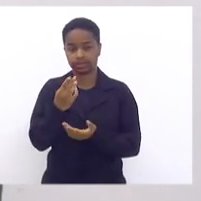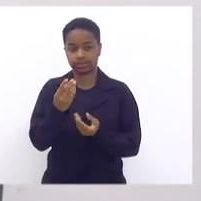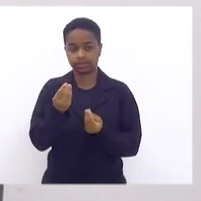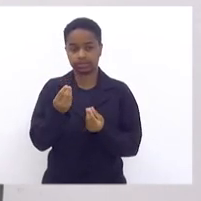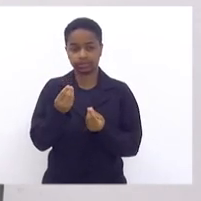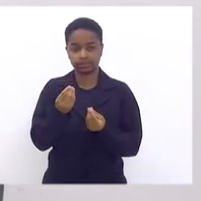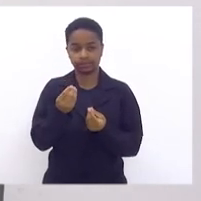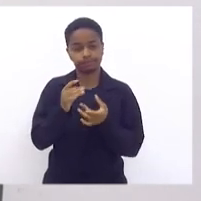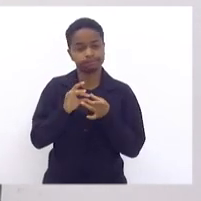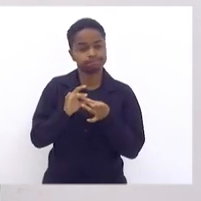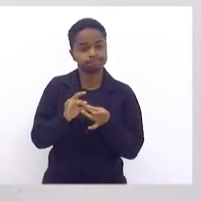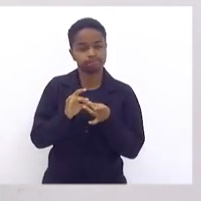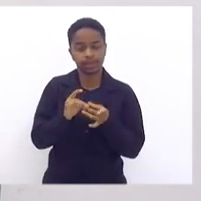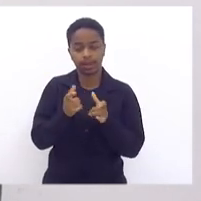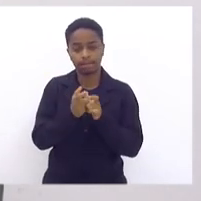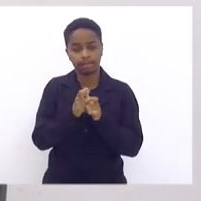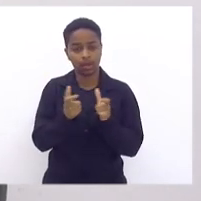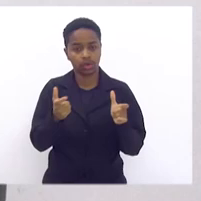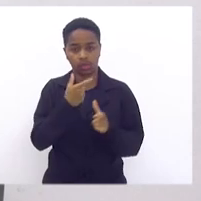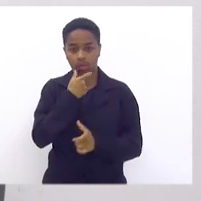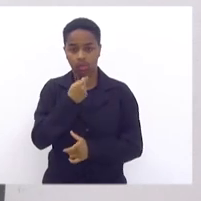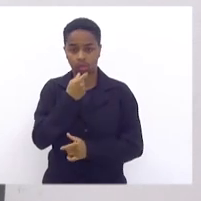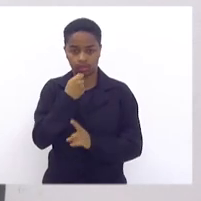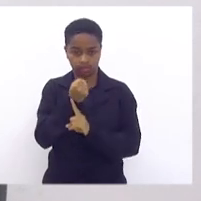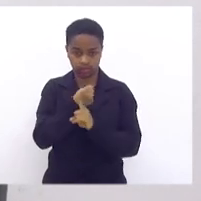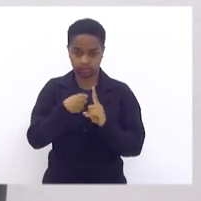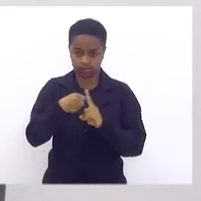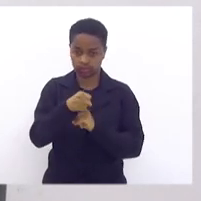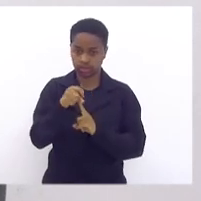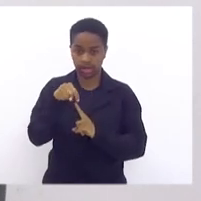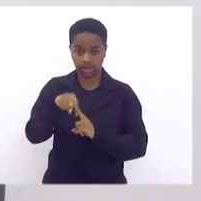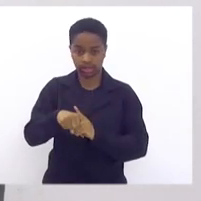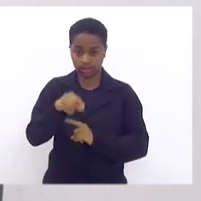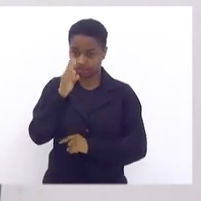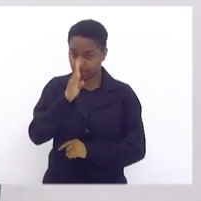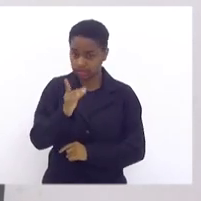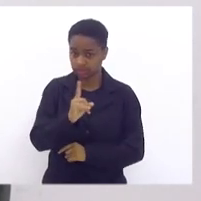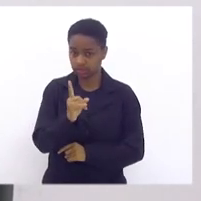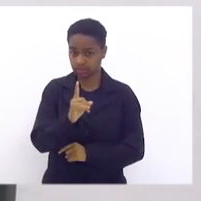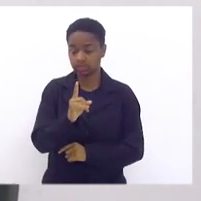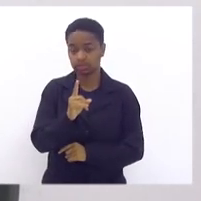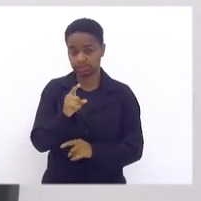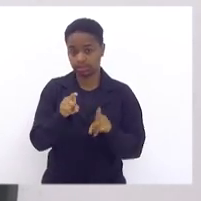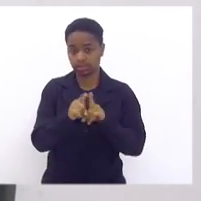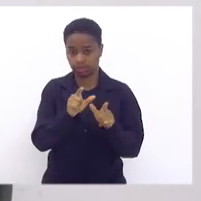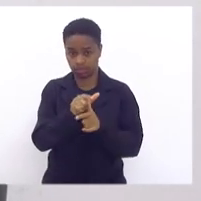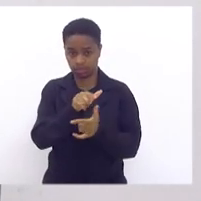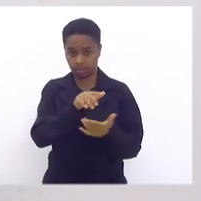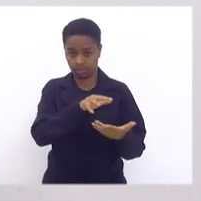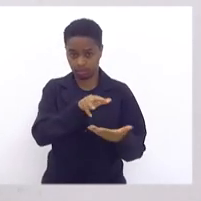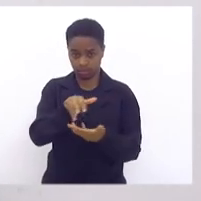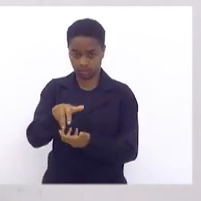na maioria dos homens da sociedade, não quer nem sair do Brasil, da sociedade brasileira.